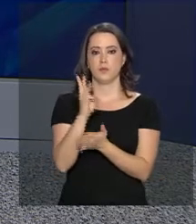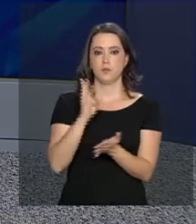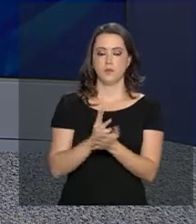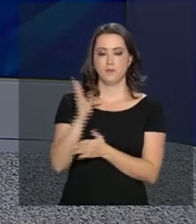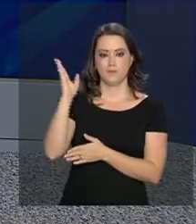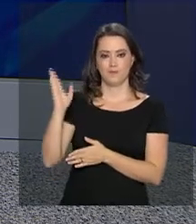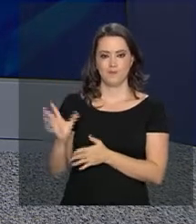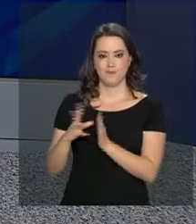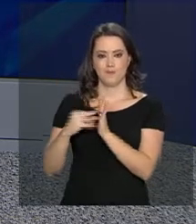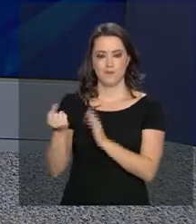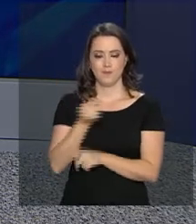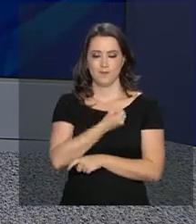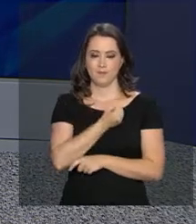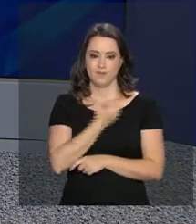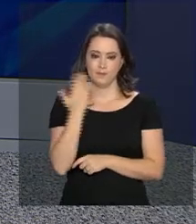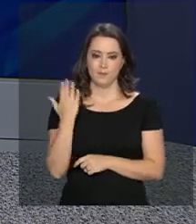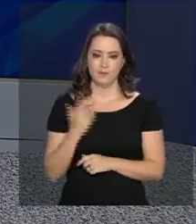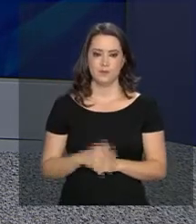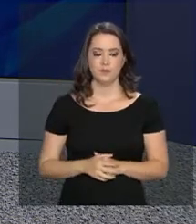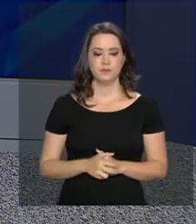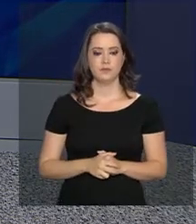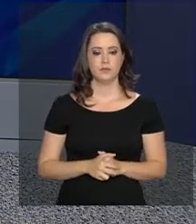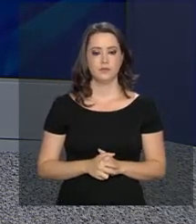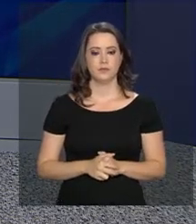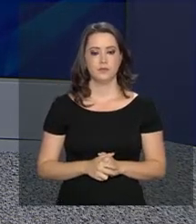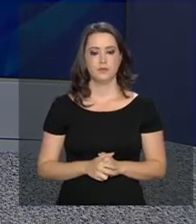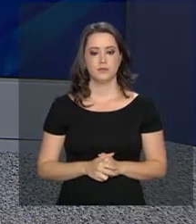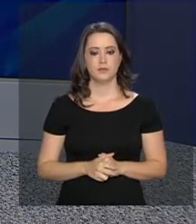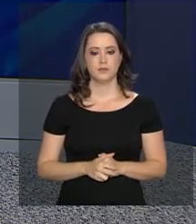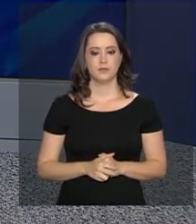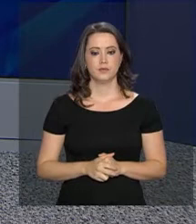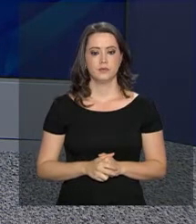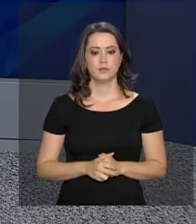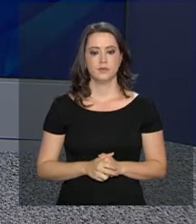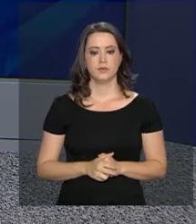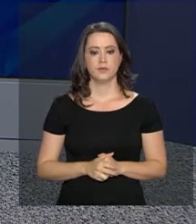o nosso WhatsApp. Anote aí, é